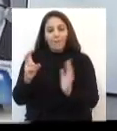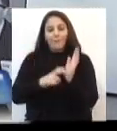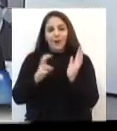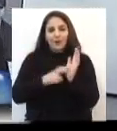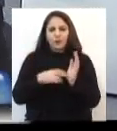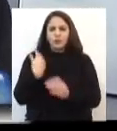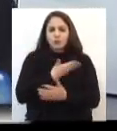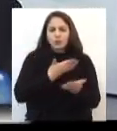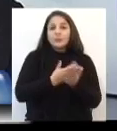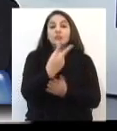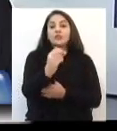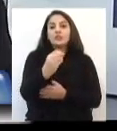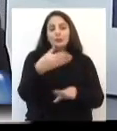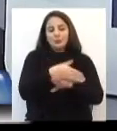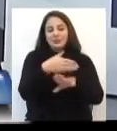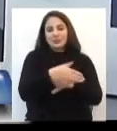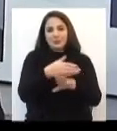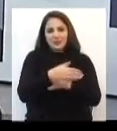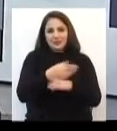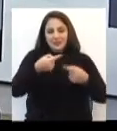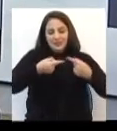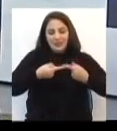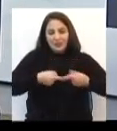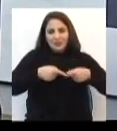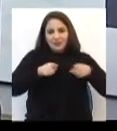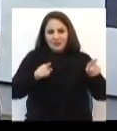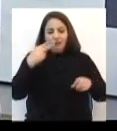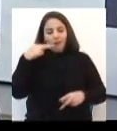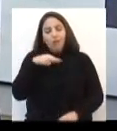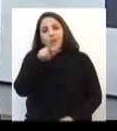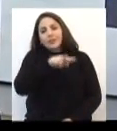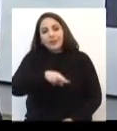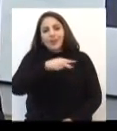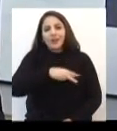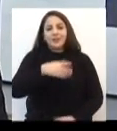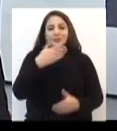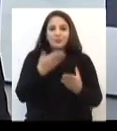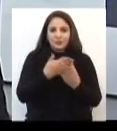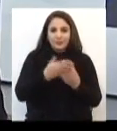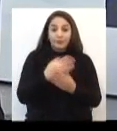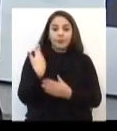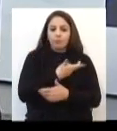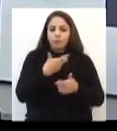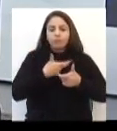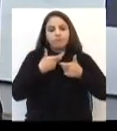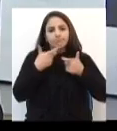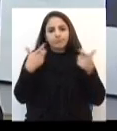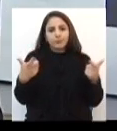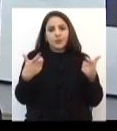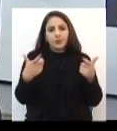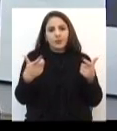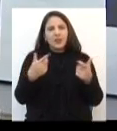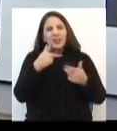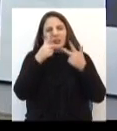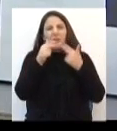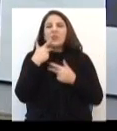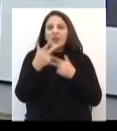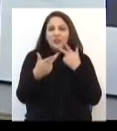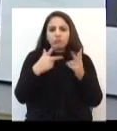lá em 1981, que foram os sócios fundadores, os verdadeiros visionários desse processo. De lá para cá um crescimento, como tu disseste,